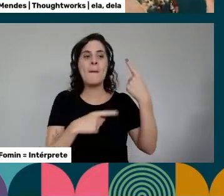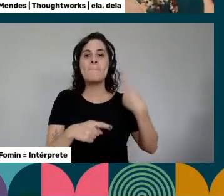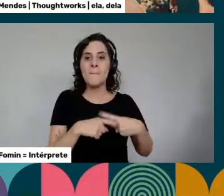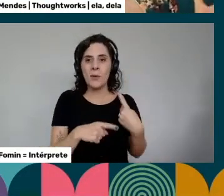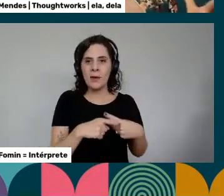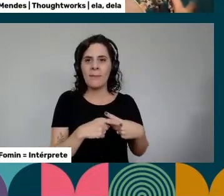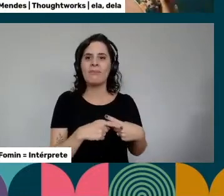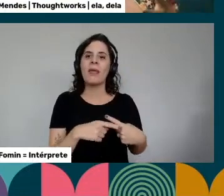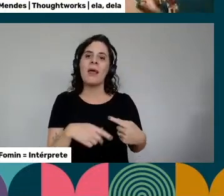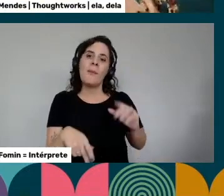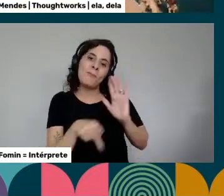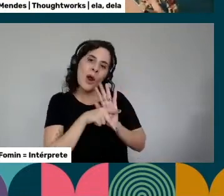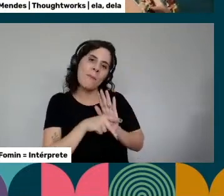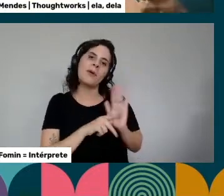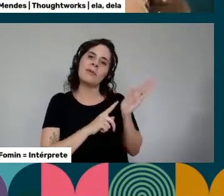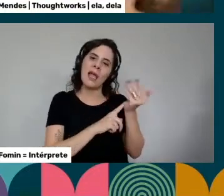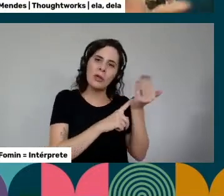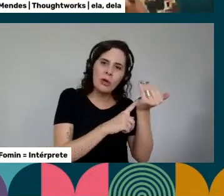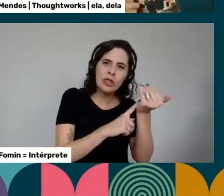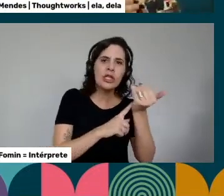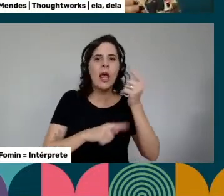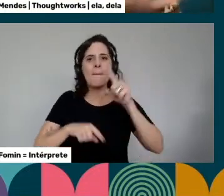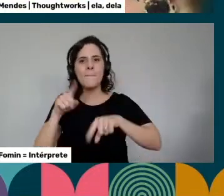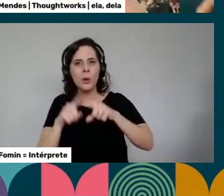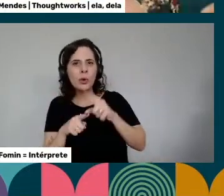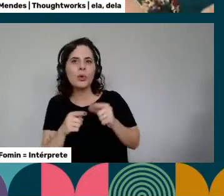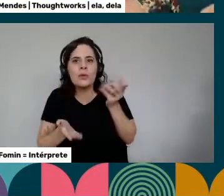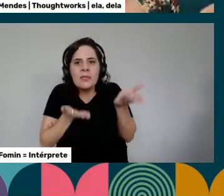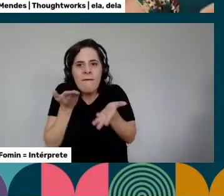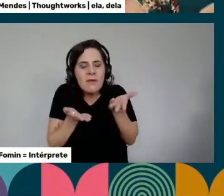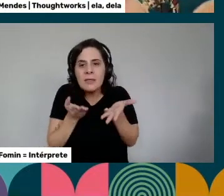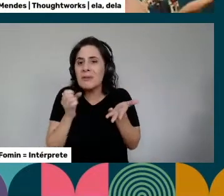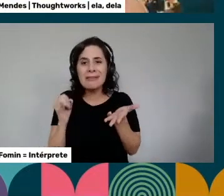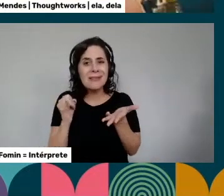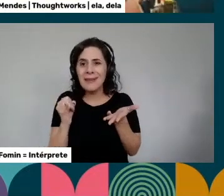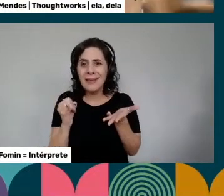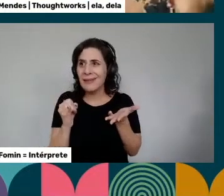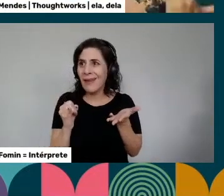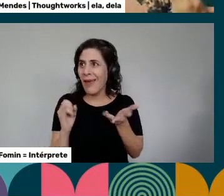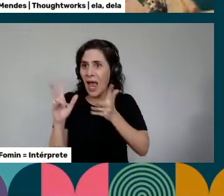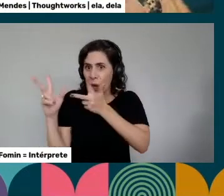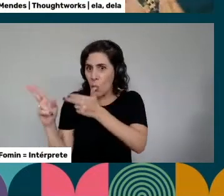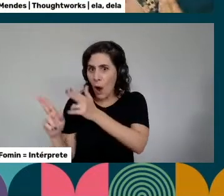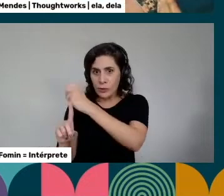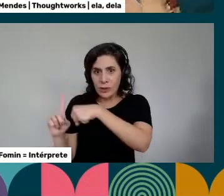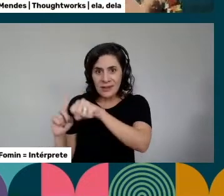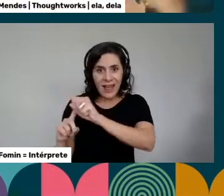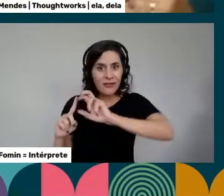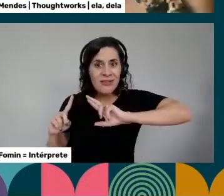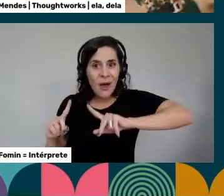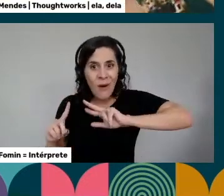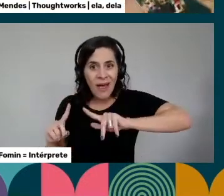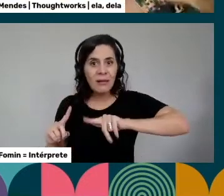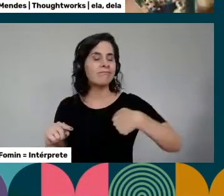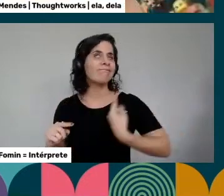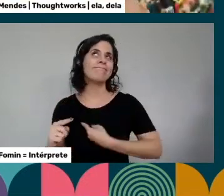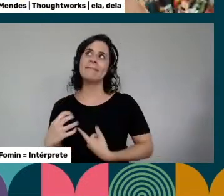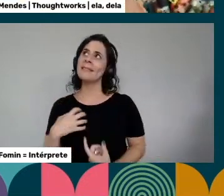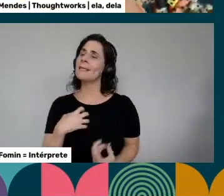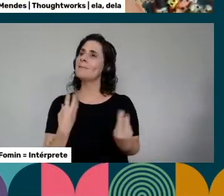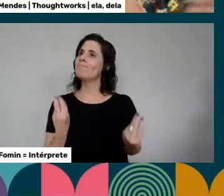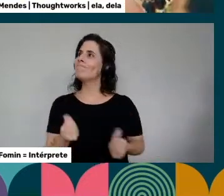produtos e serviços que não refletem a nossa sociedade faz com que a gente se distancie da nossa